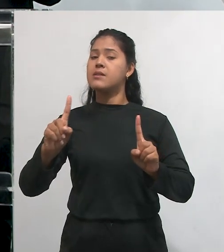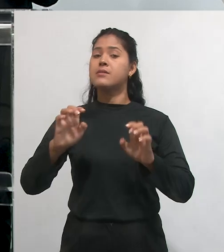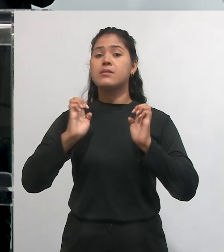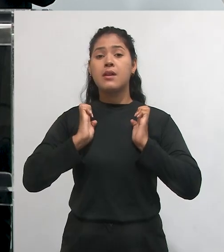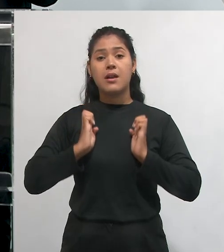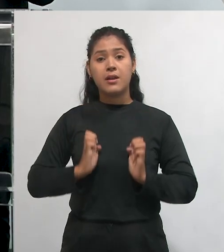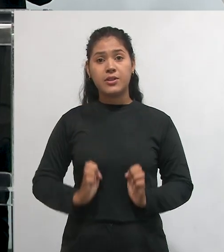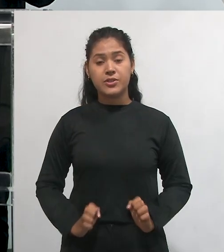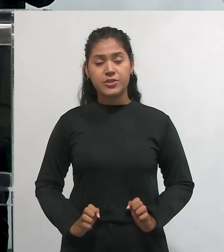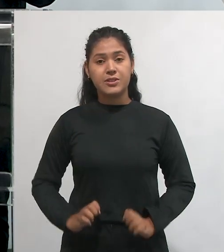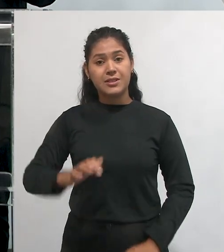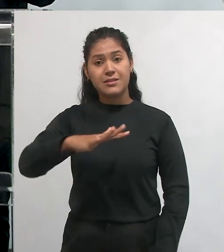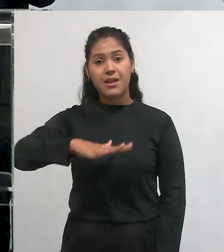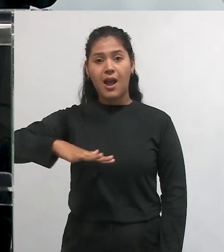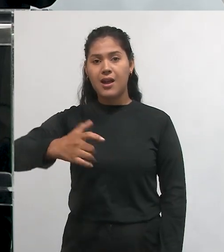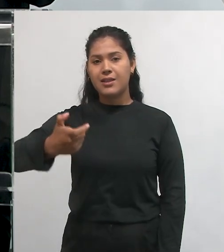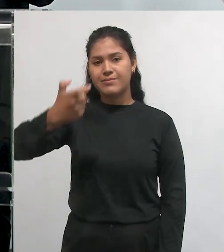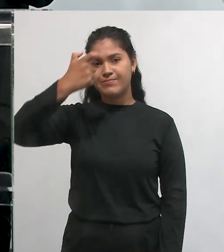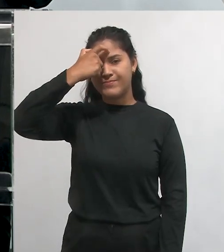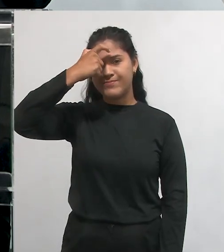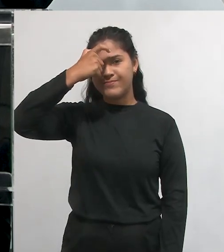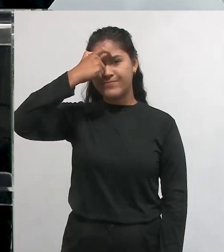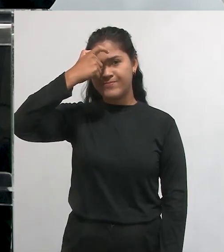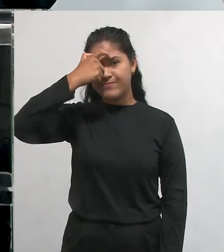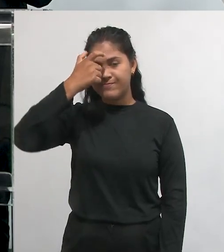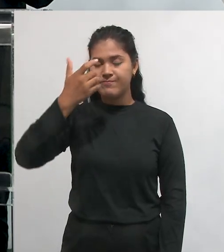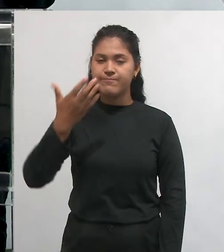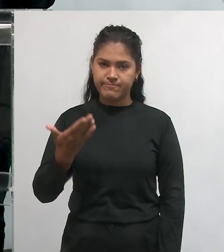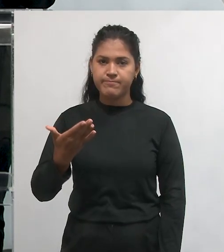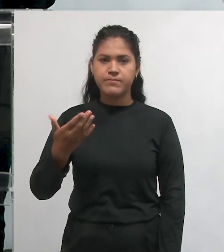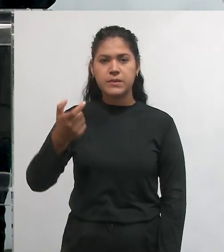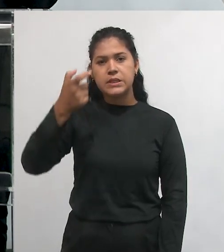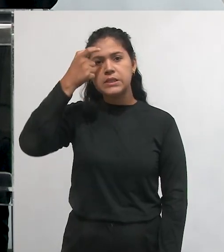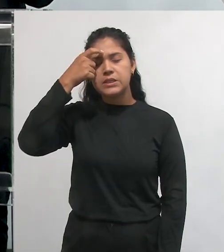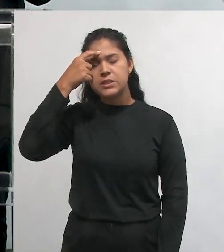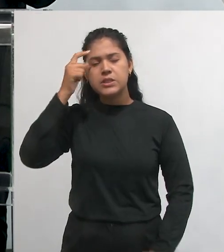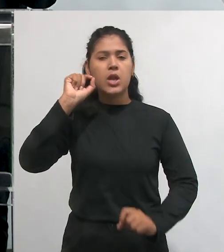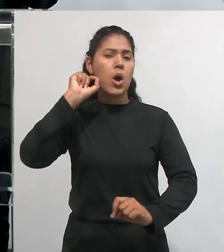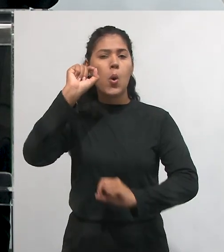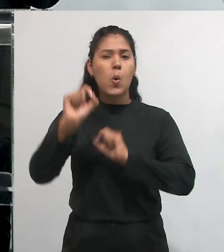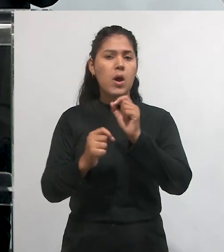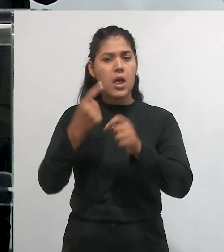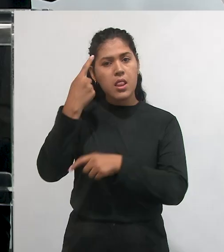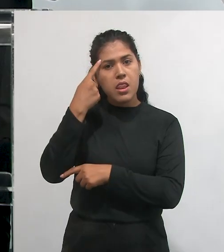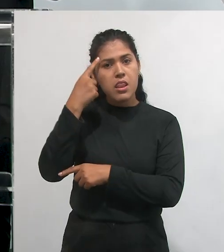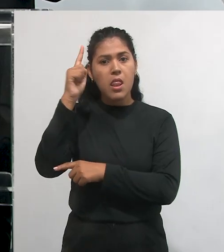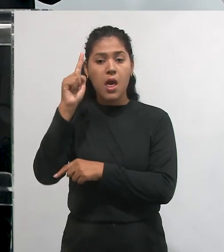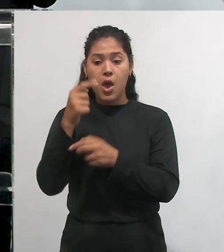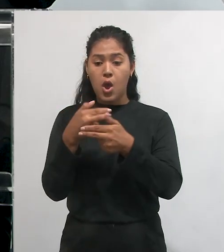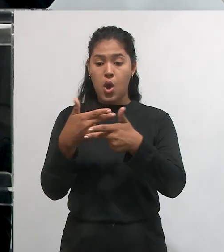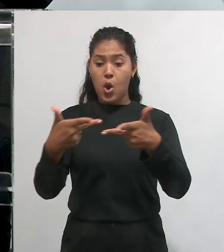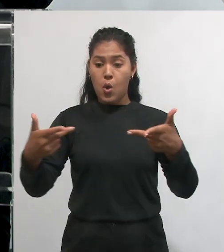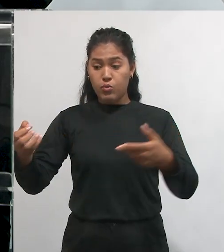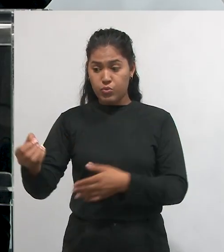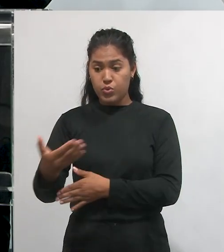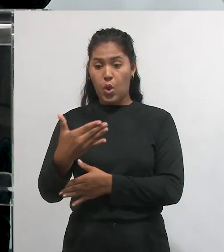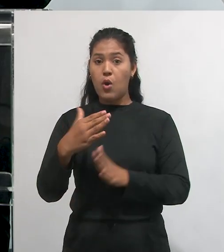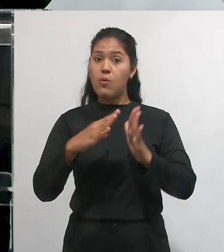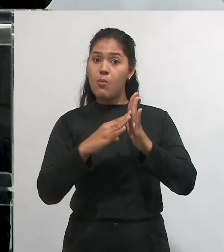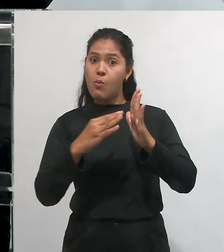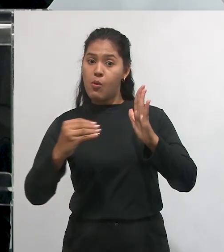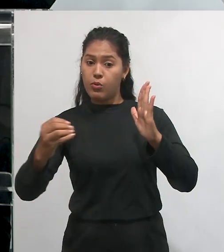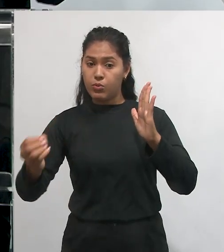com a razão. E a razão no sentido de criar formas, criar modelos, criar